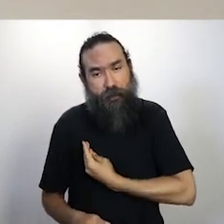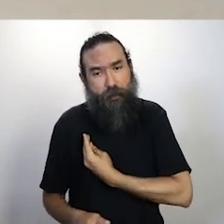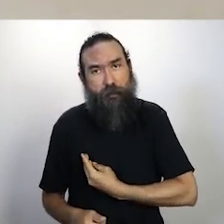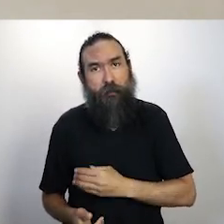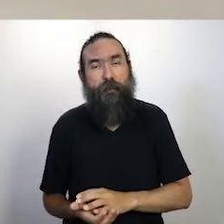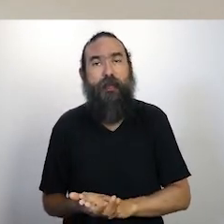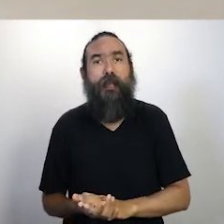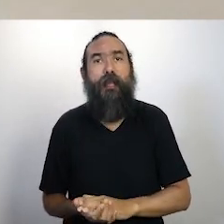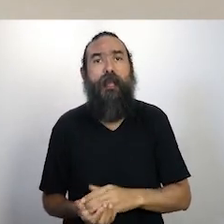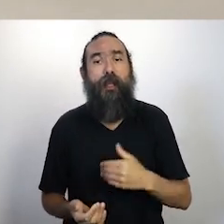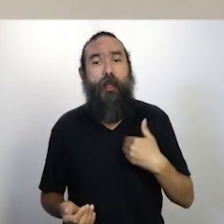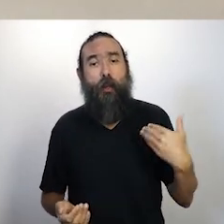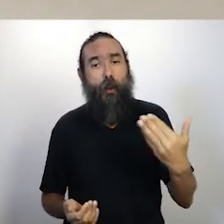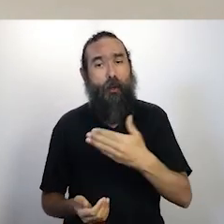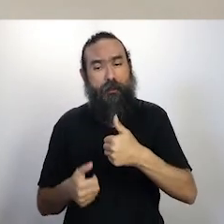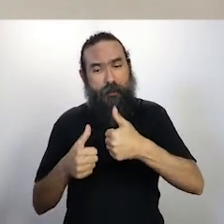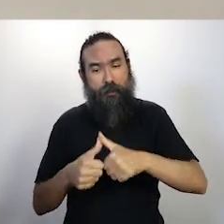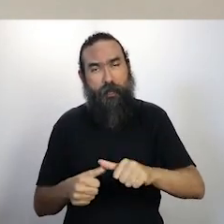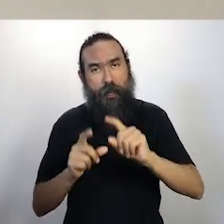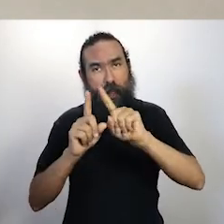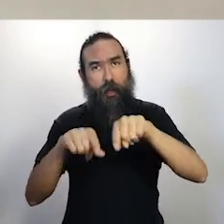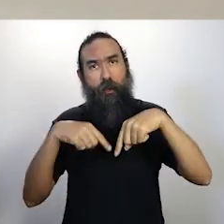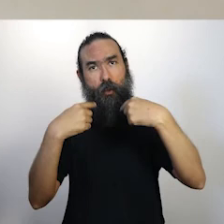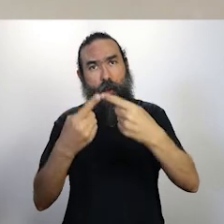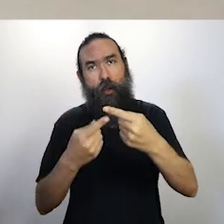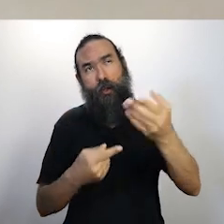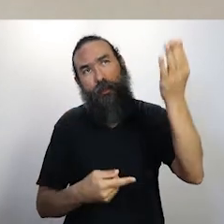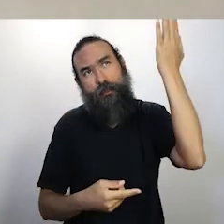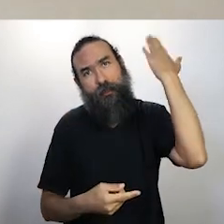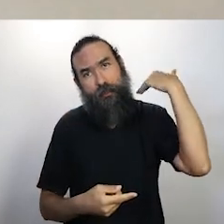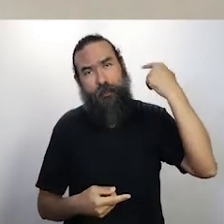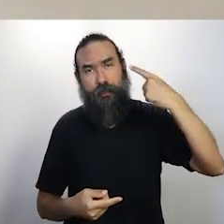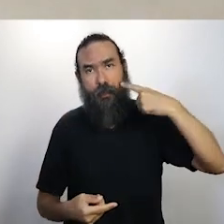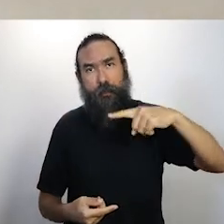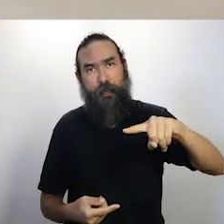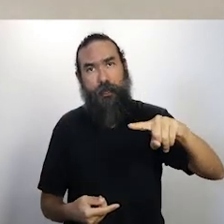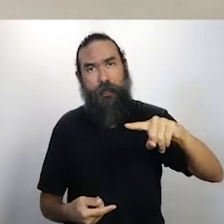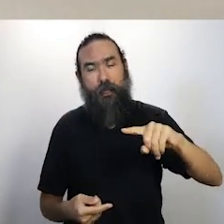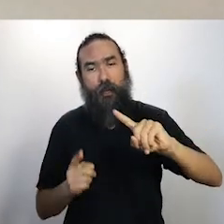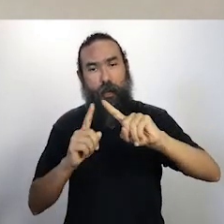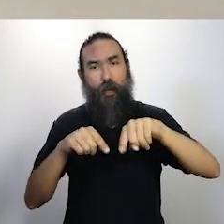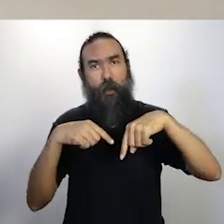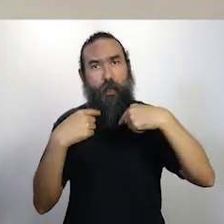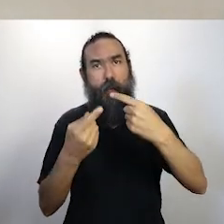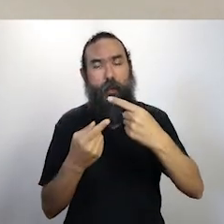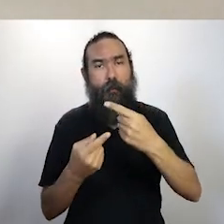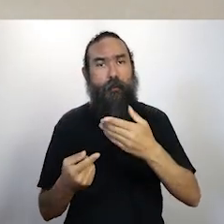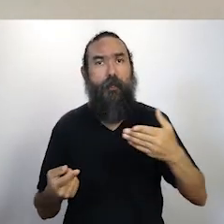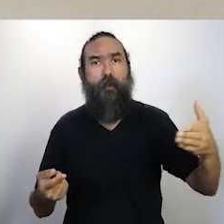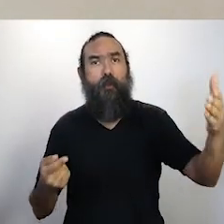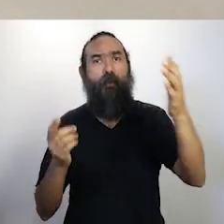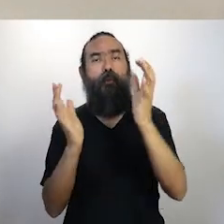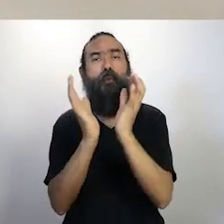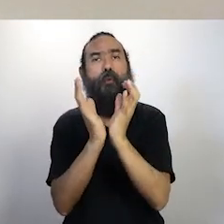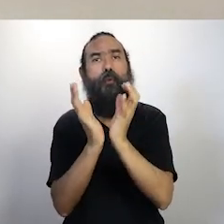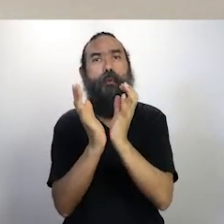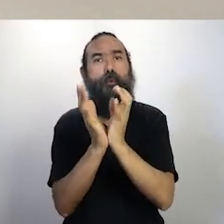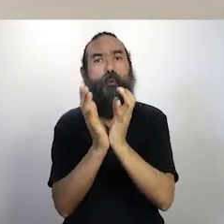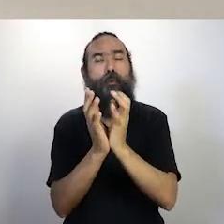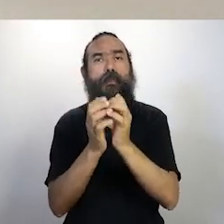eu estimulei né como já foi citado aí eu acho que foi pelo Juca estimulei que eles trabalhassem de forma consorciada articulada